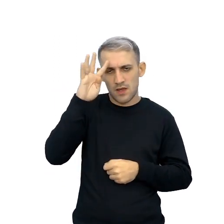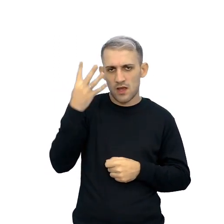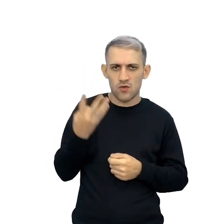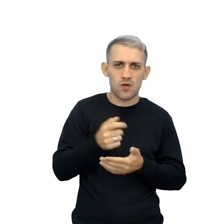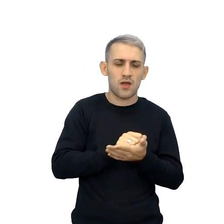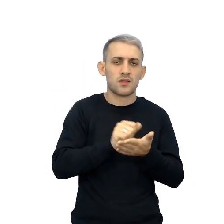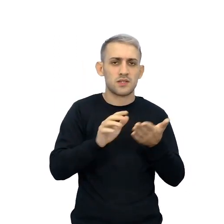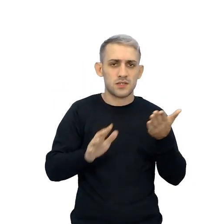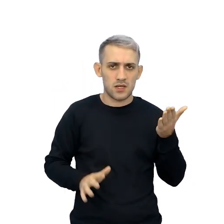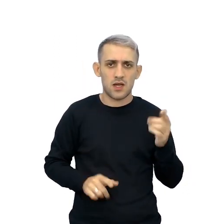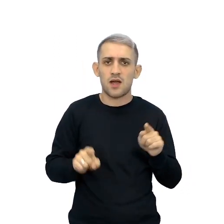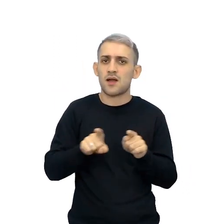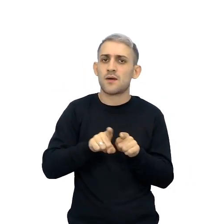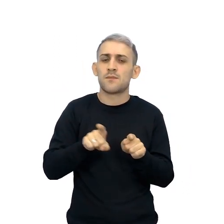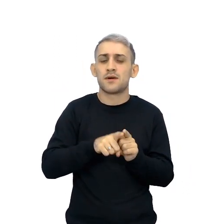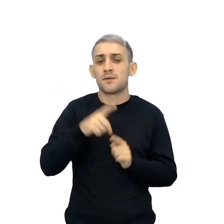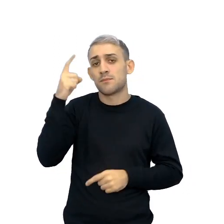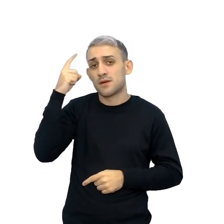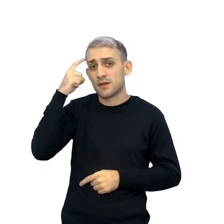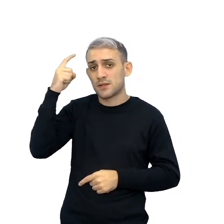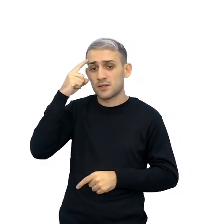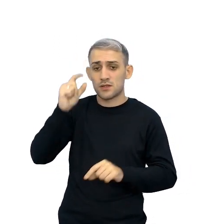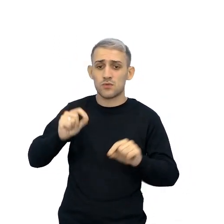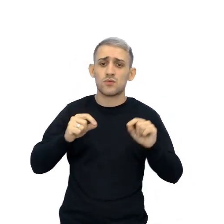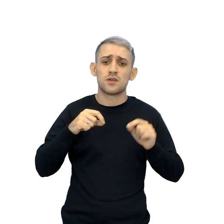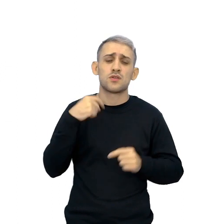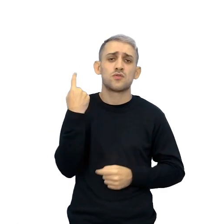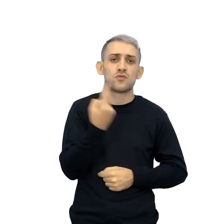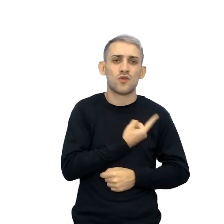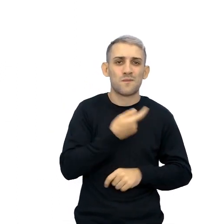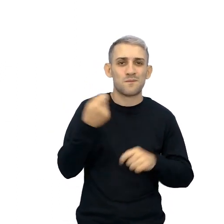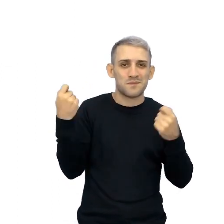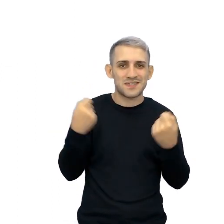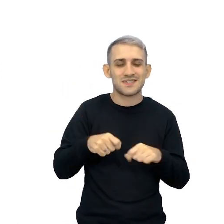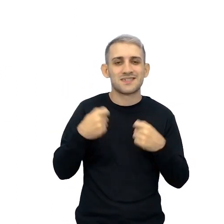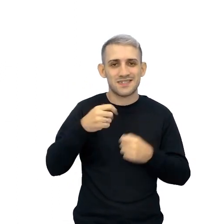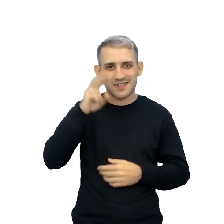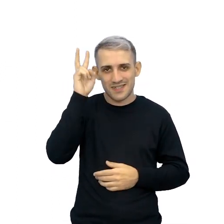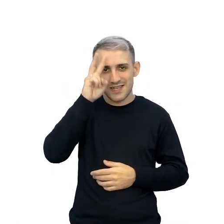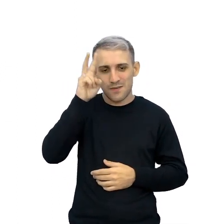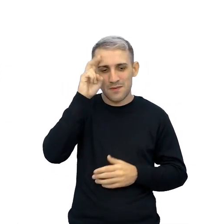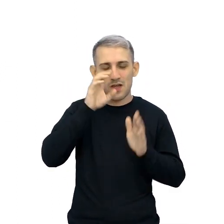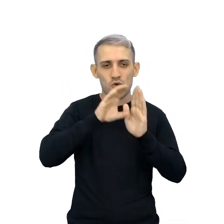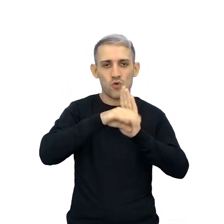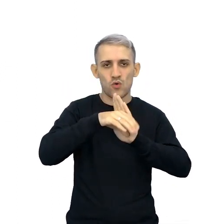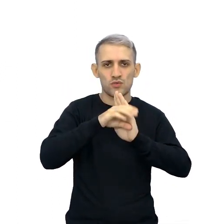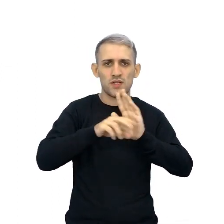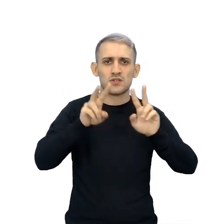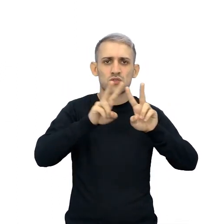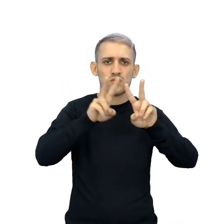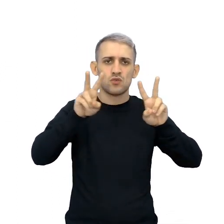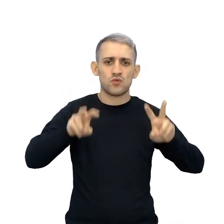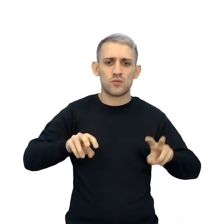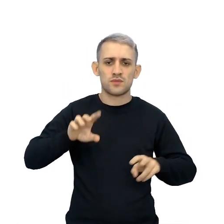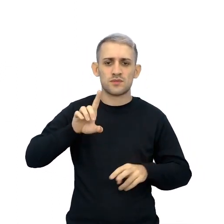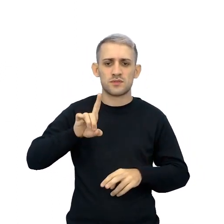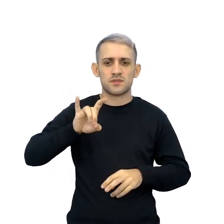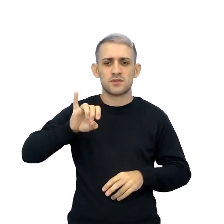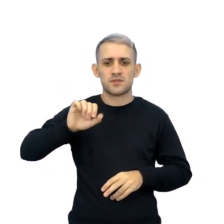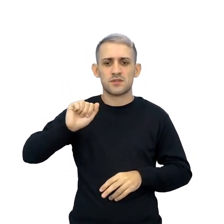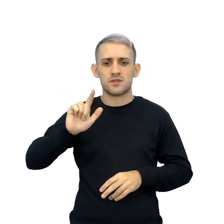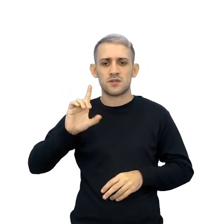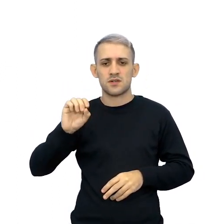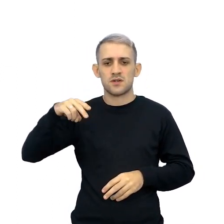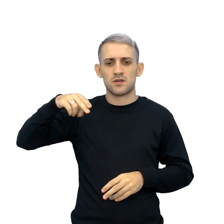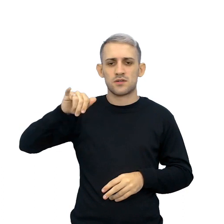atividade, e pensar que ele tem que revisitar conceitos sobre as diagonais, mas nós temos aqui